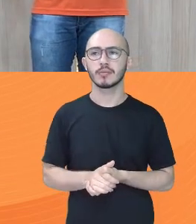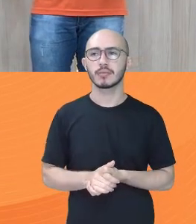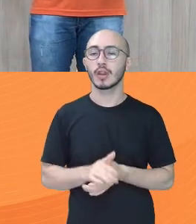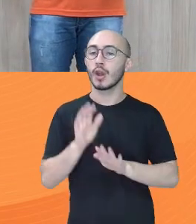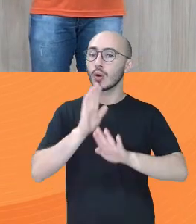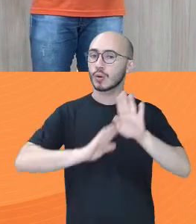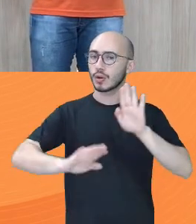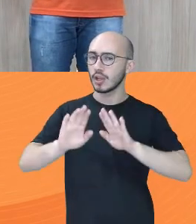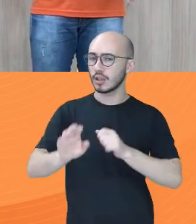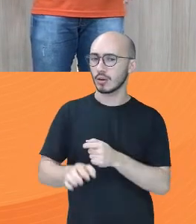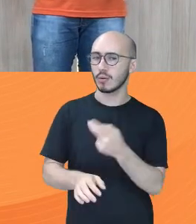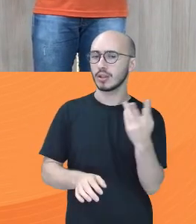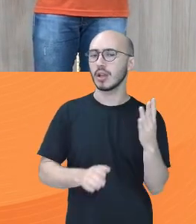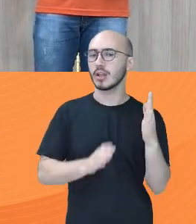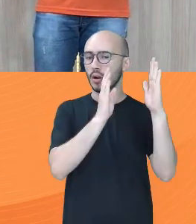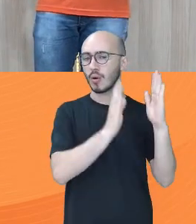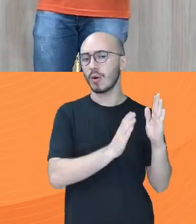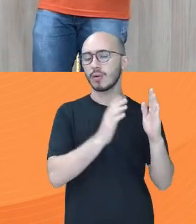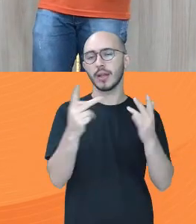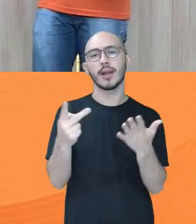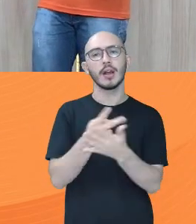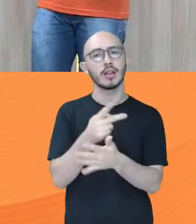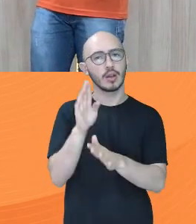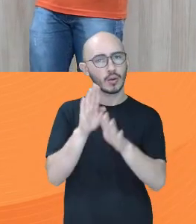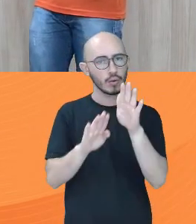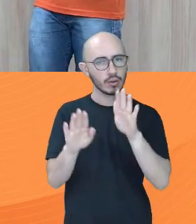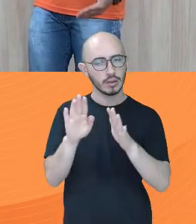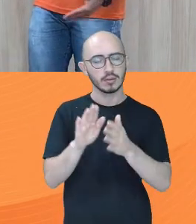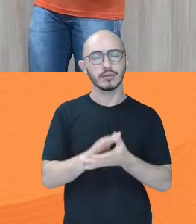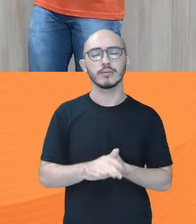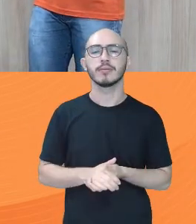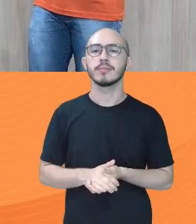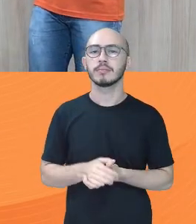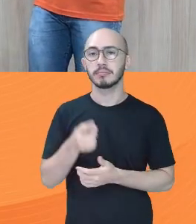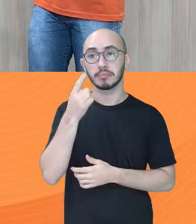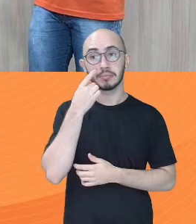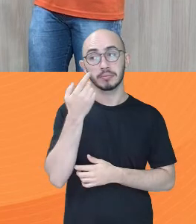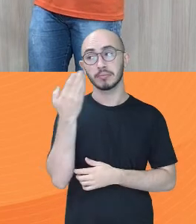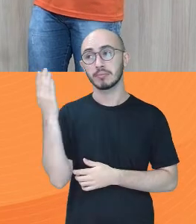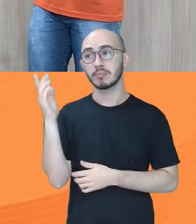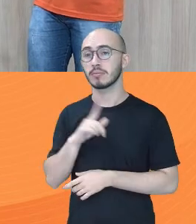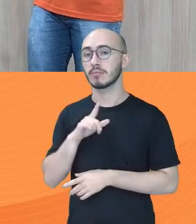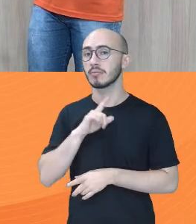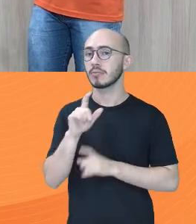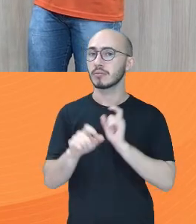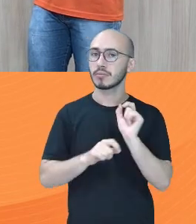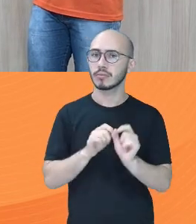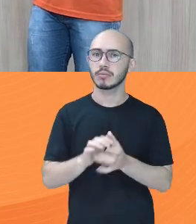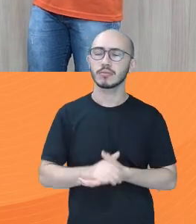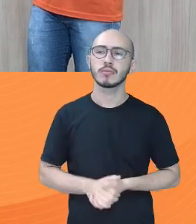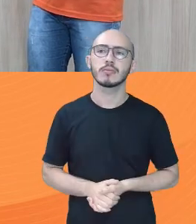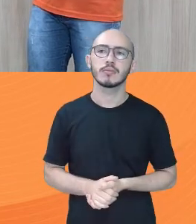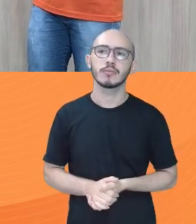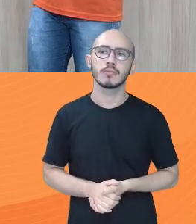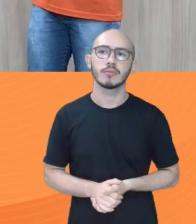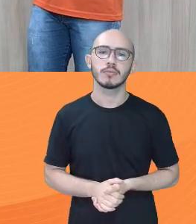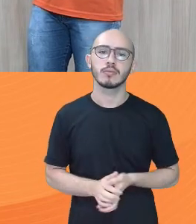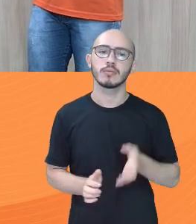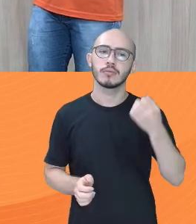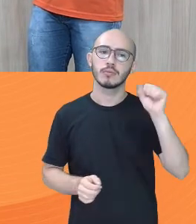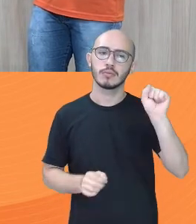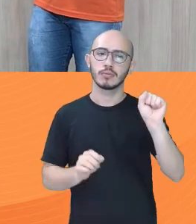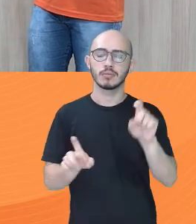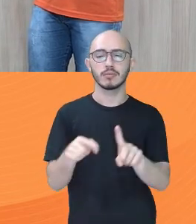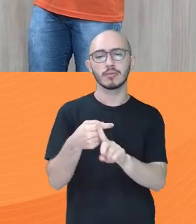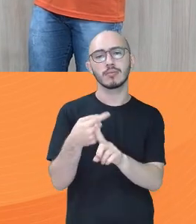somar o valor aí da coluna errado, para você não errar a questão. Então, eu tenho aí, ó, que a frequência vai ser 8